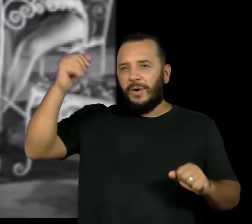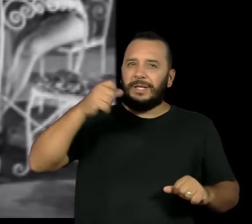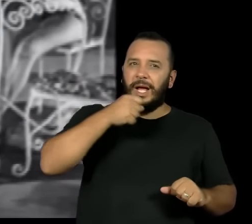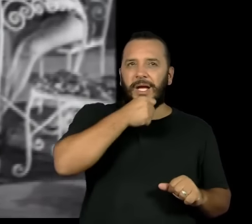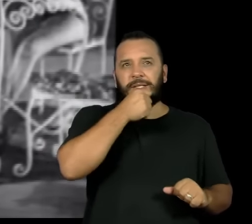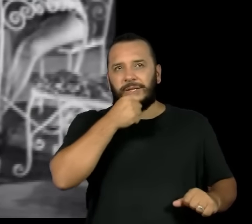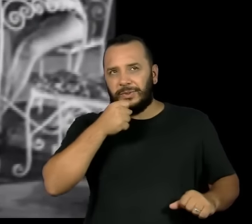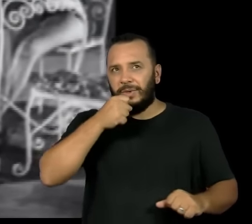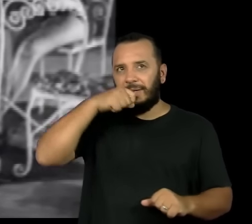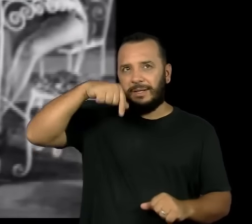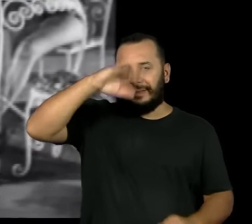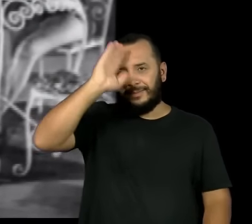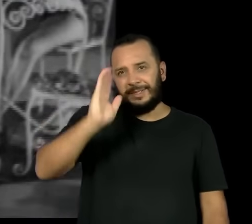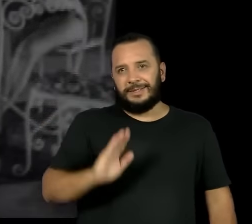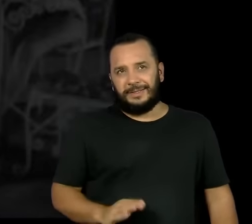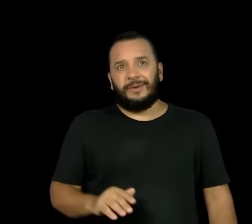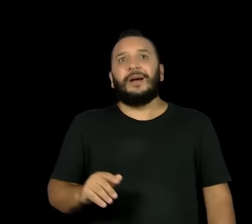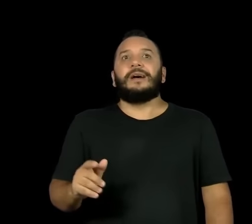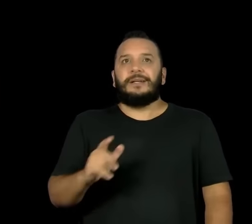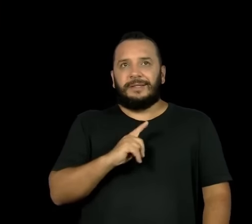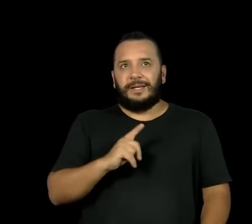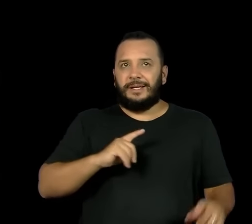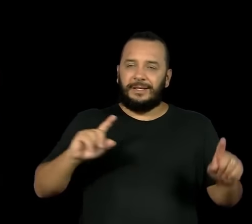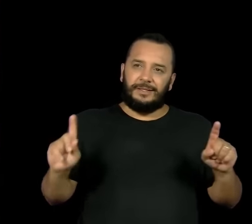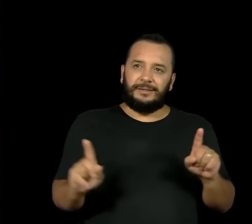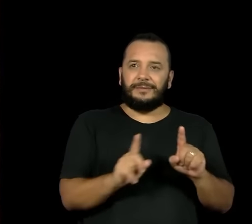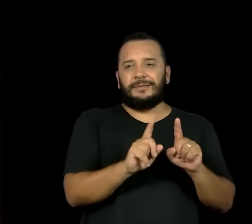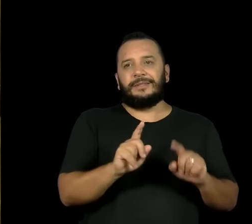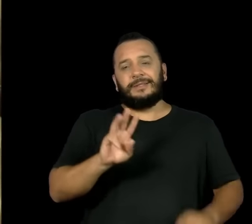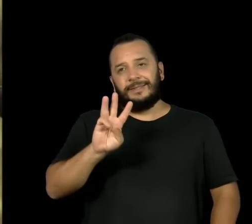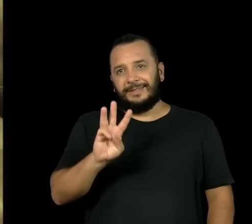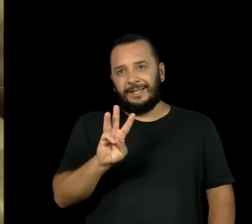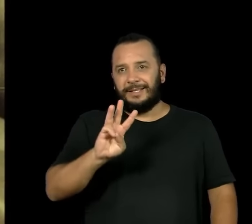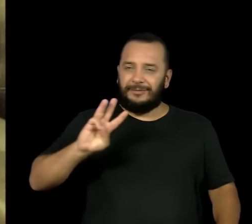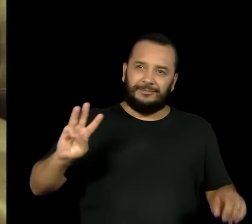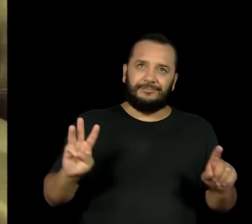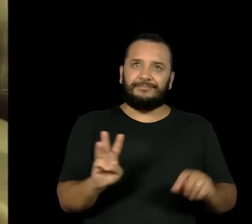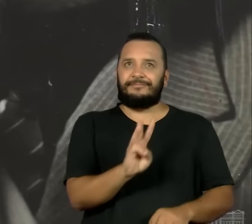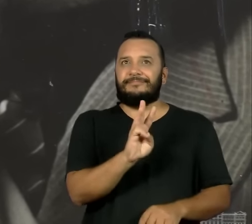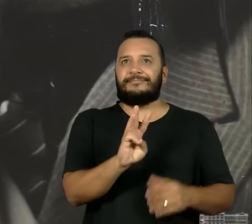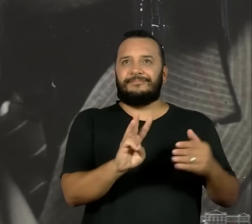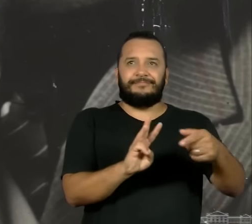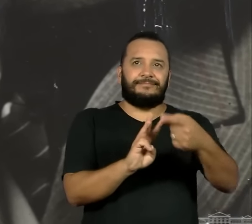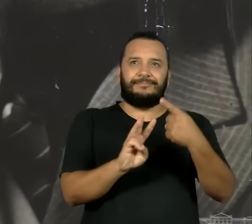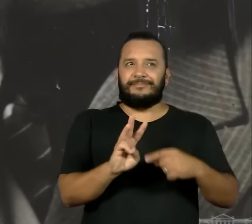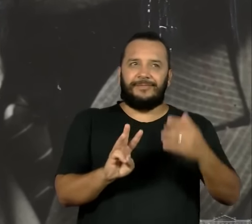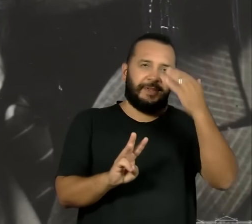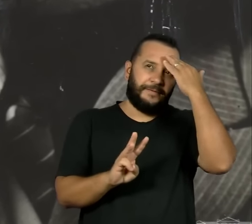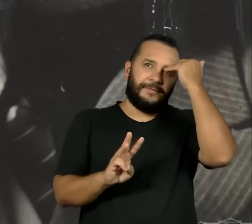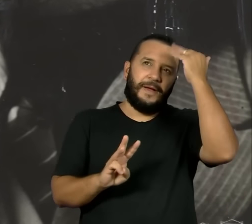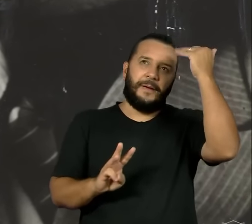época e forma com ela e Nilo Chagas o trio de ouro de grande